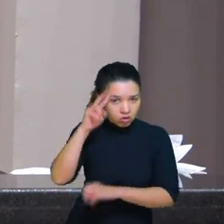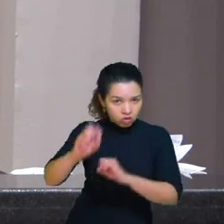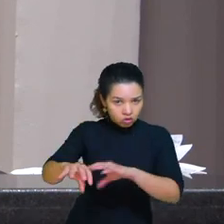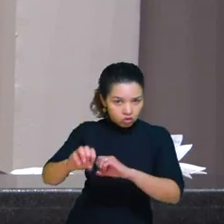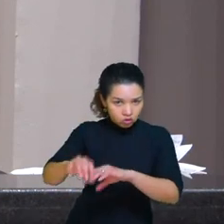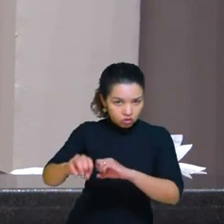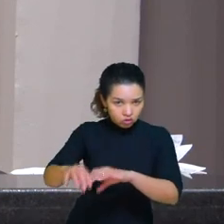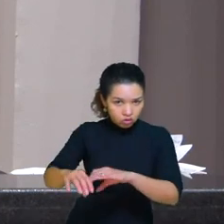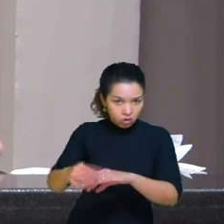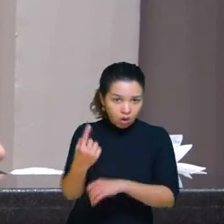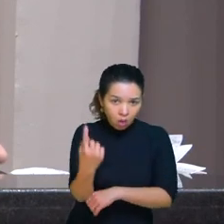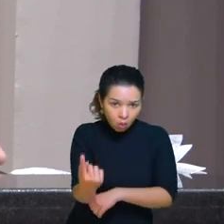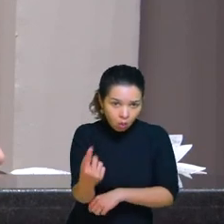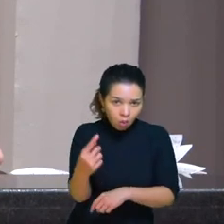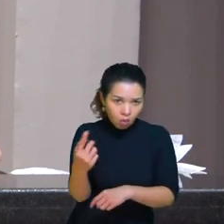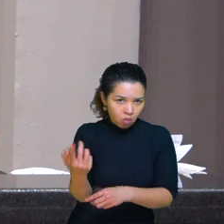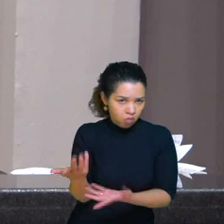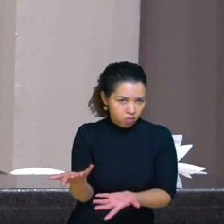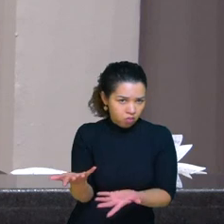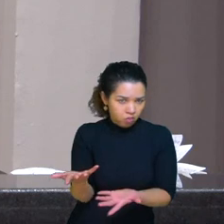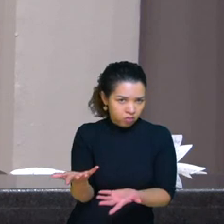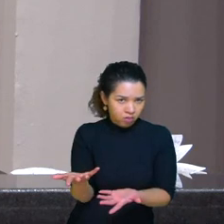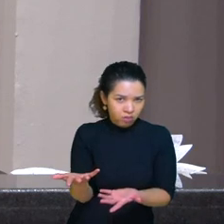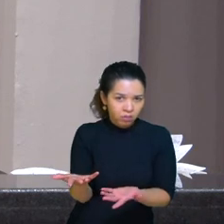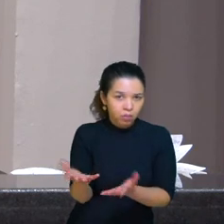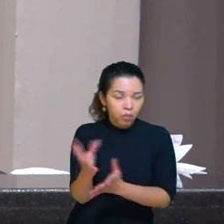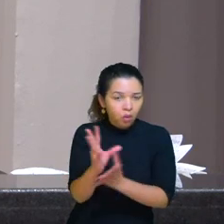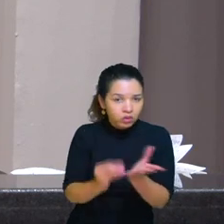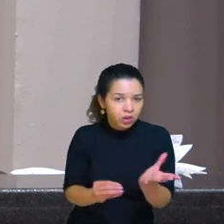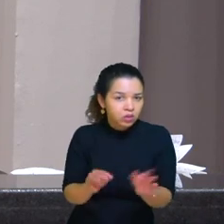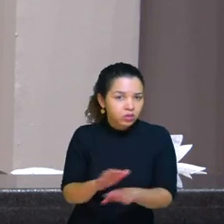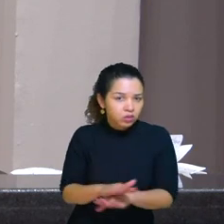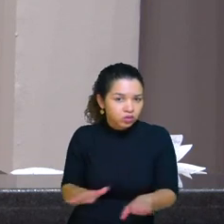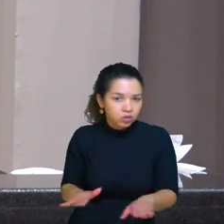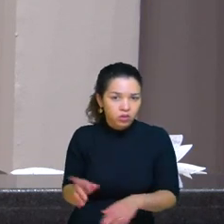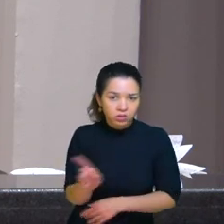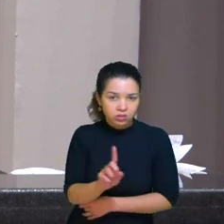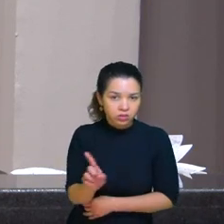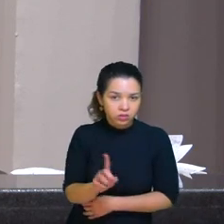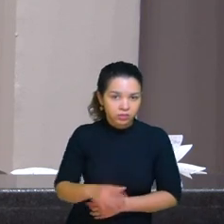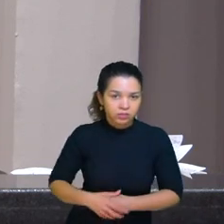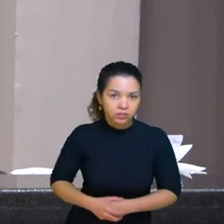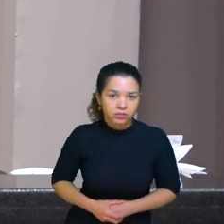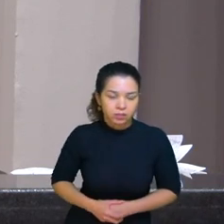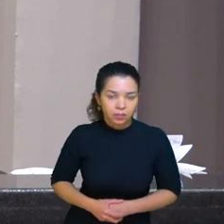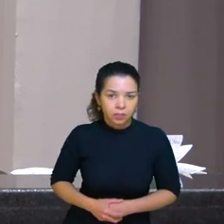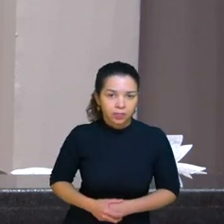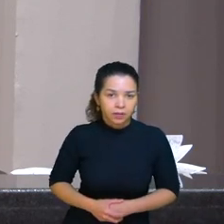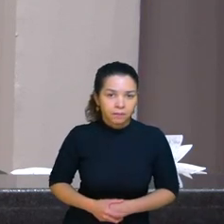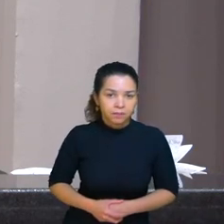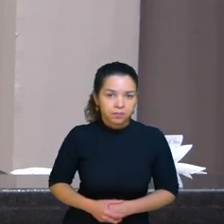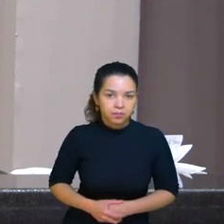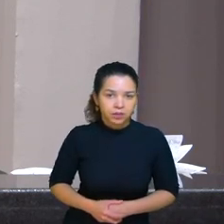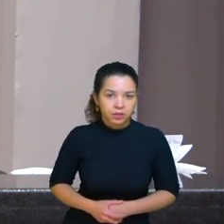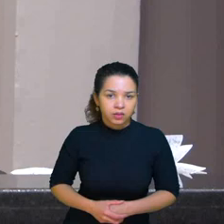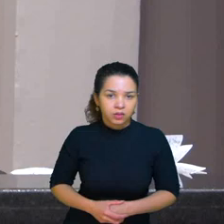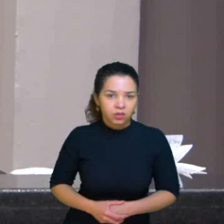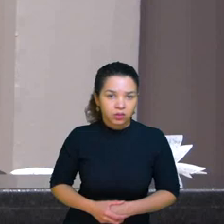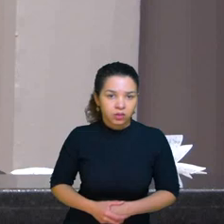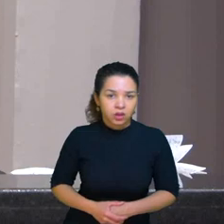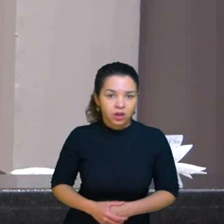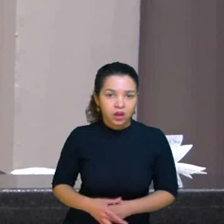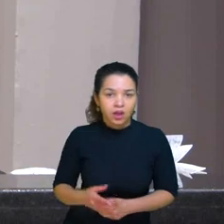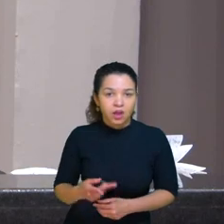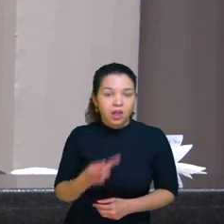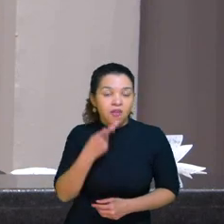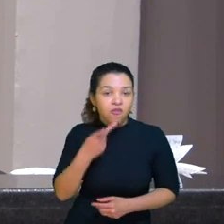disciplina de metodologia isso não dá conta gente ele vai ou seja ele fala de né não ele fala sobre Mas ele não